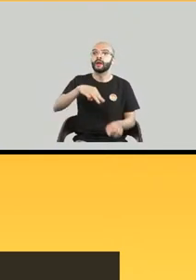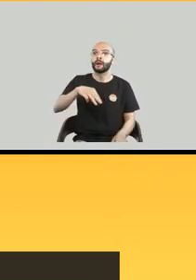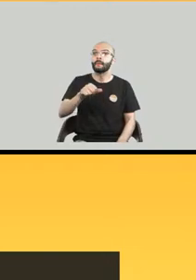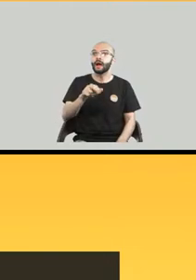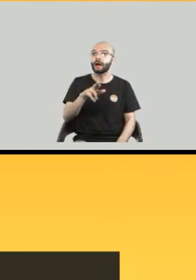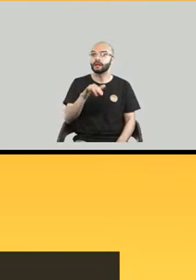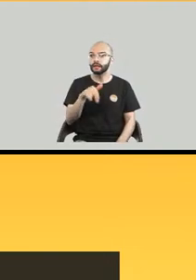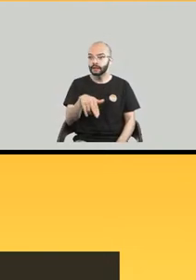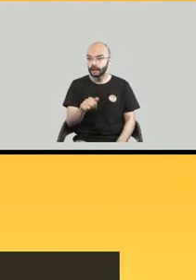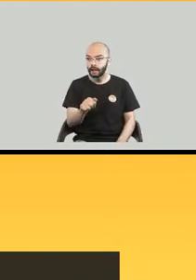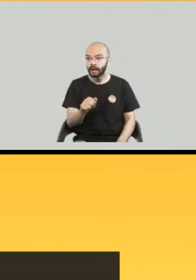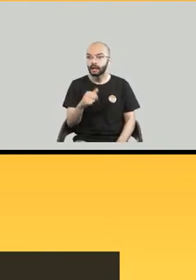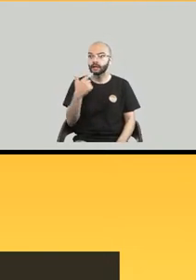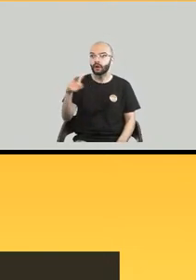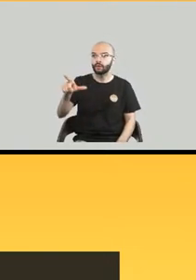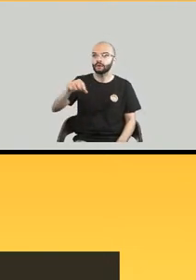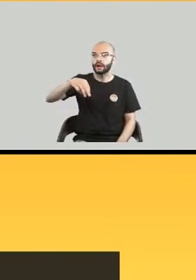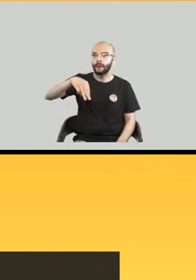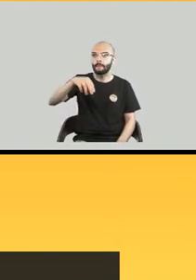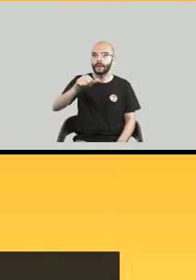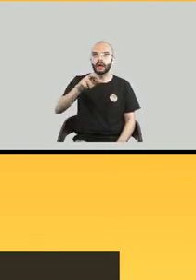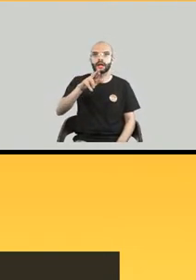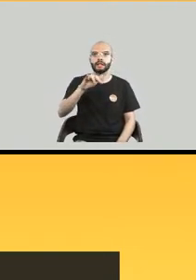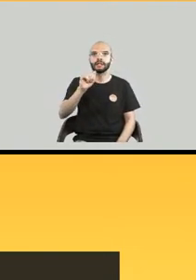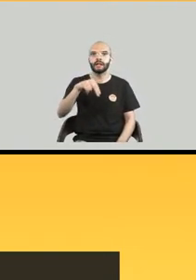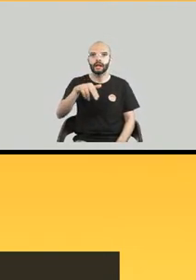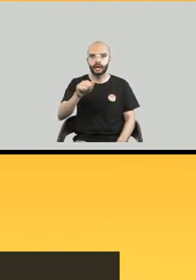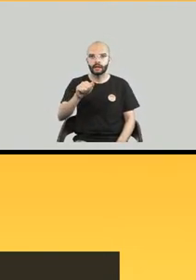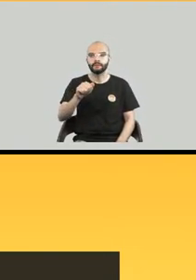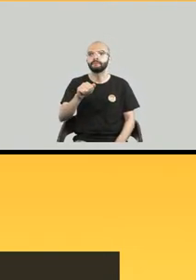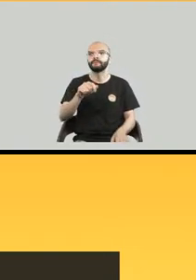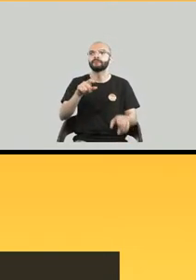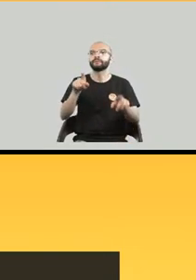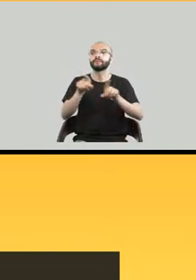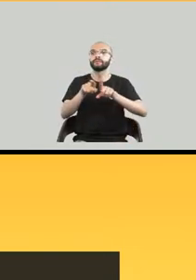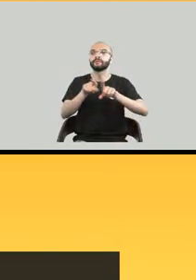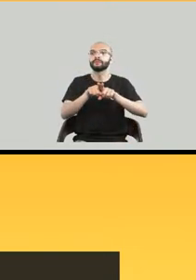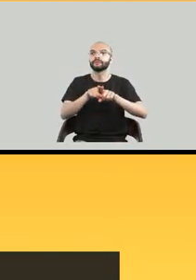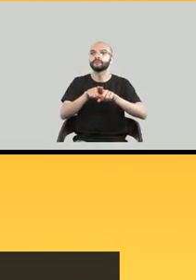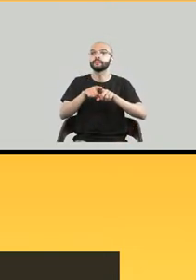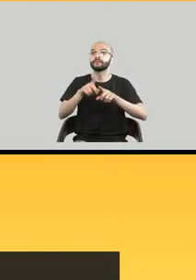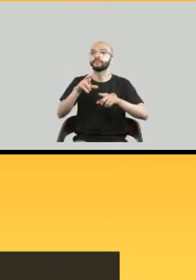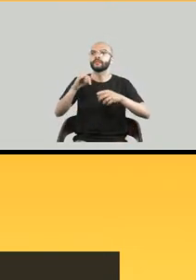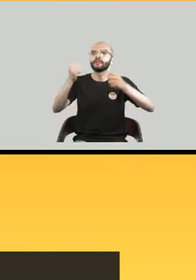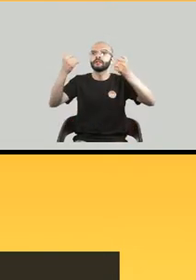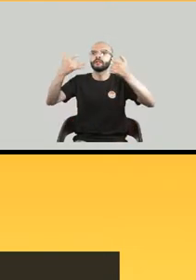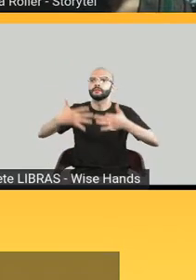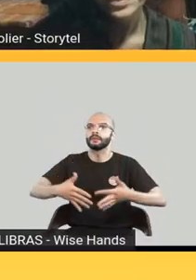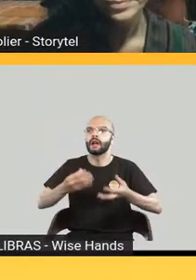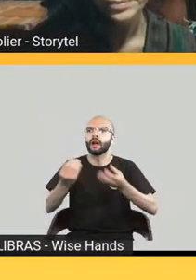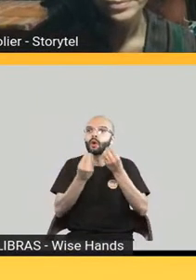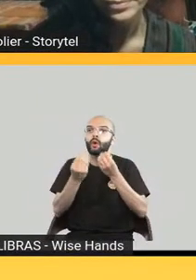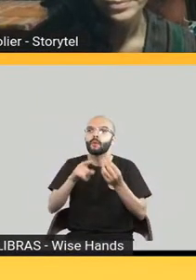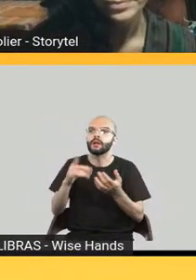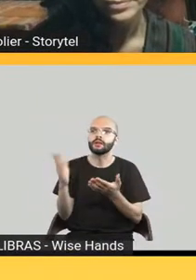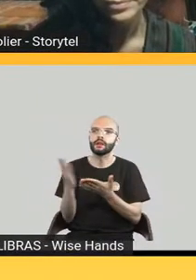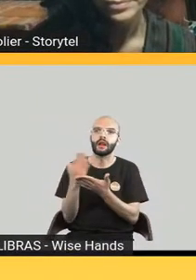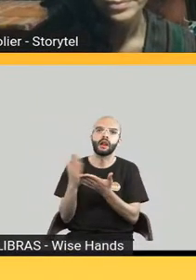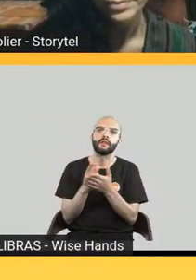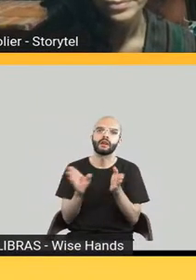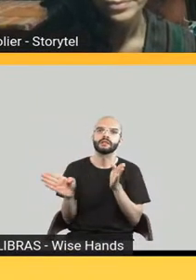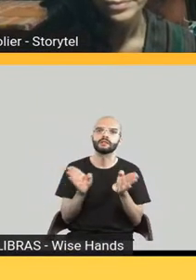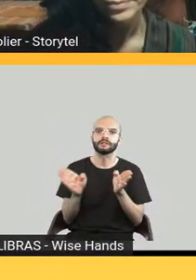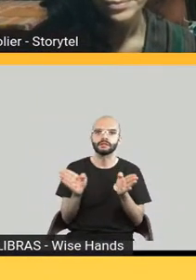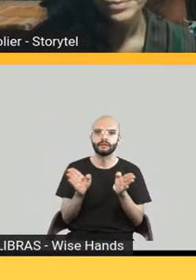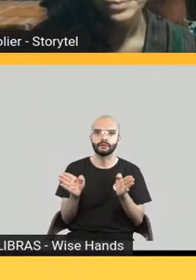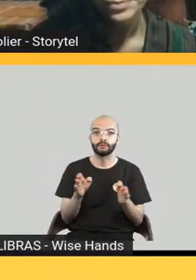esse projeto a gente vai ter que também investir para ir para o audiobook e tal. Como que é esse processo decisório e os custos? E quem